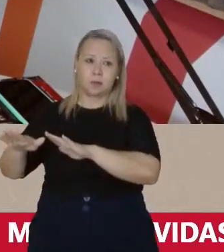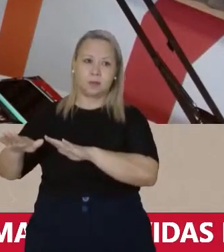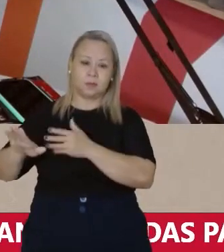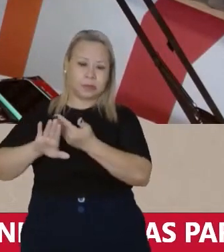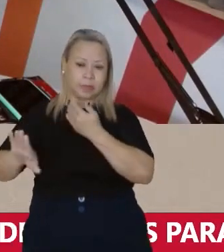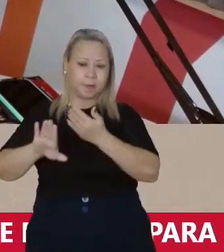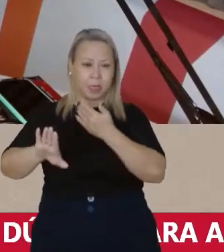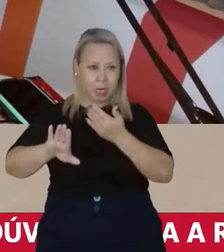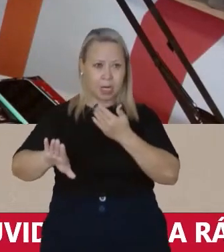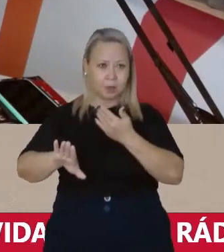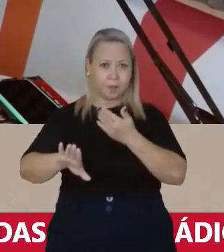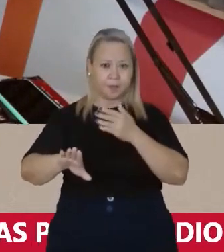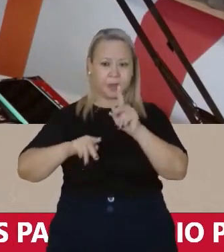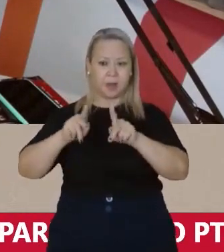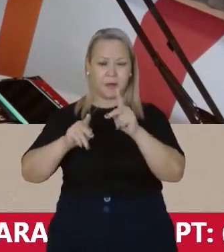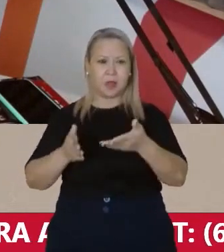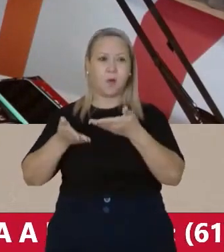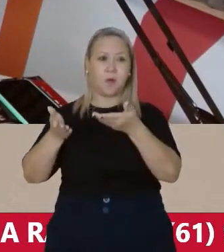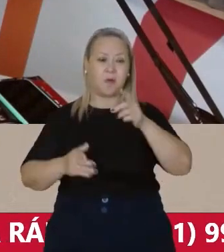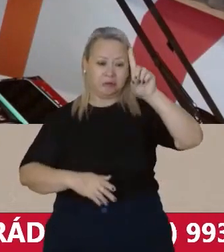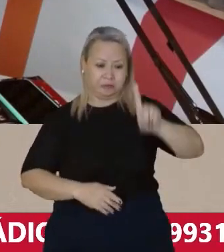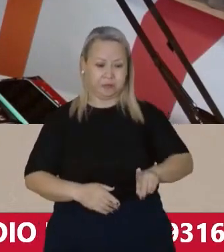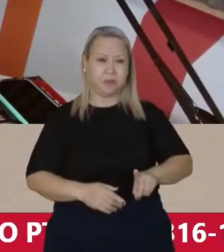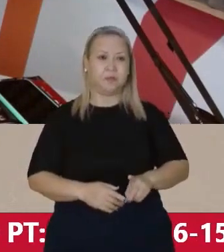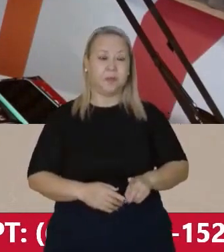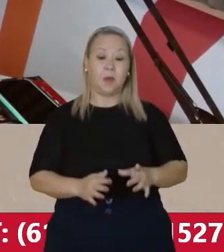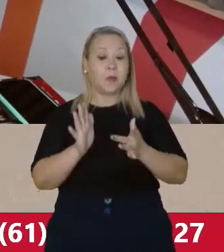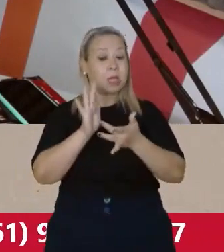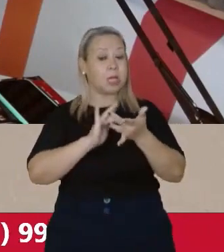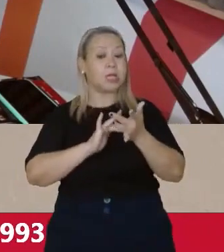têm levado o povo a um extremismo. Mas não foi isso que Cristo